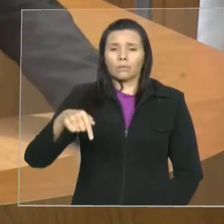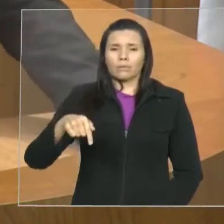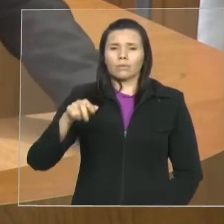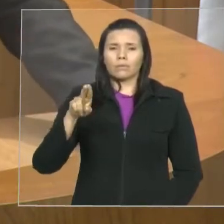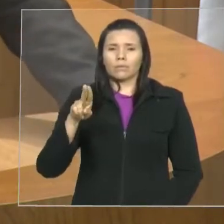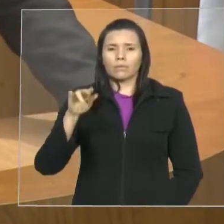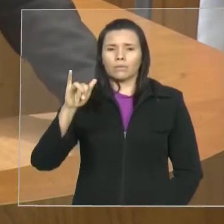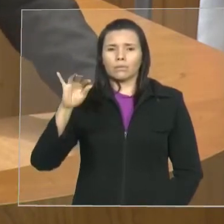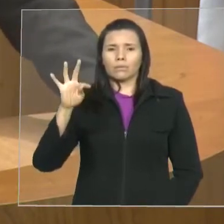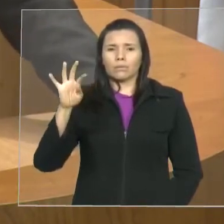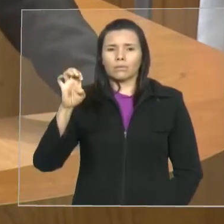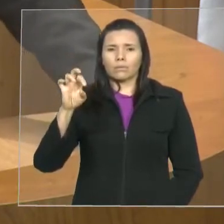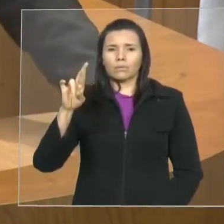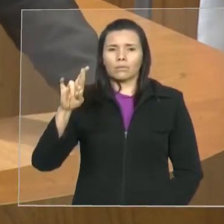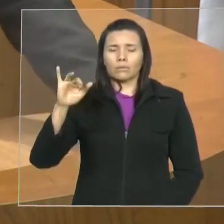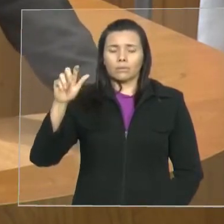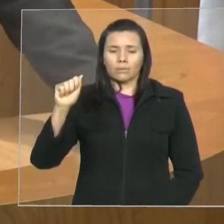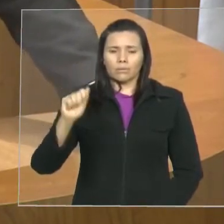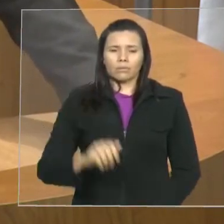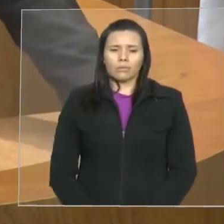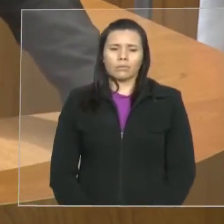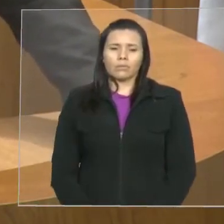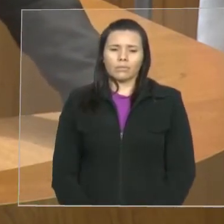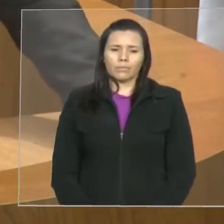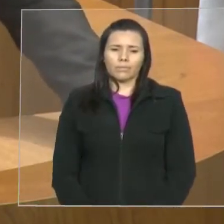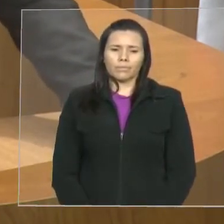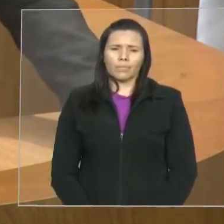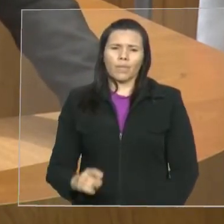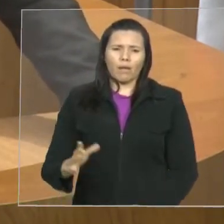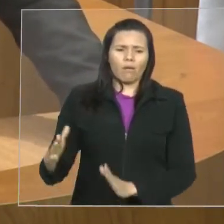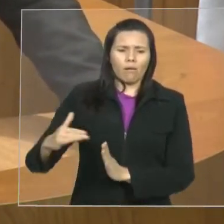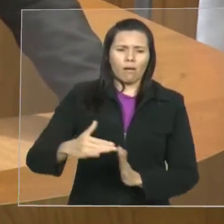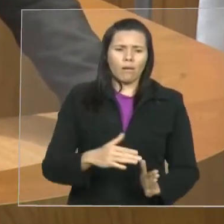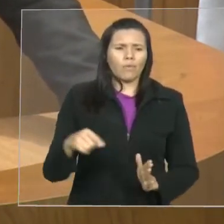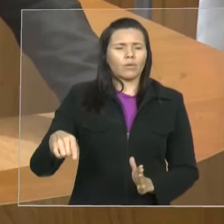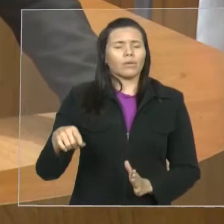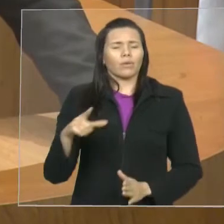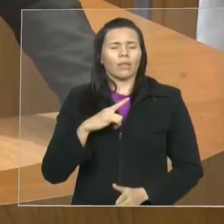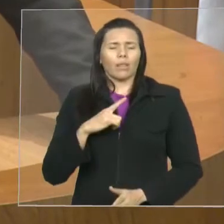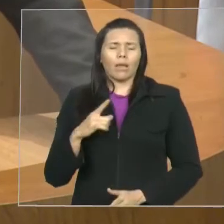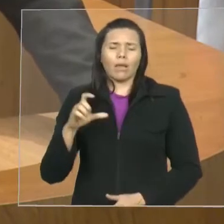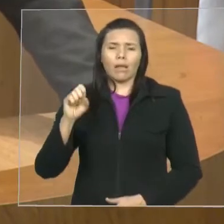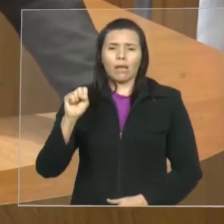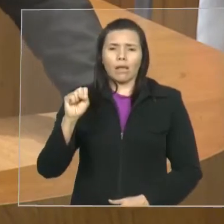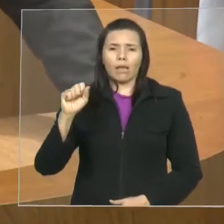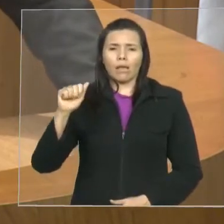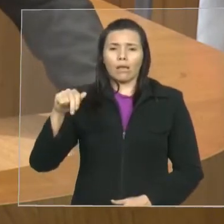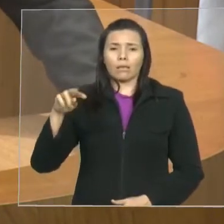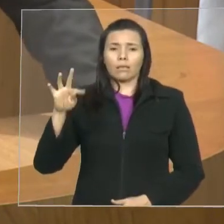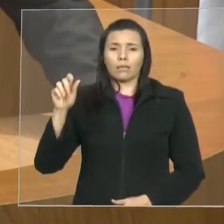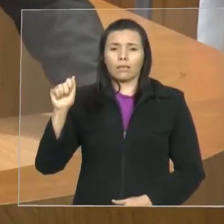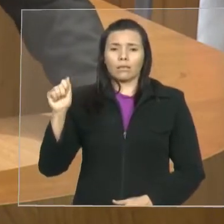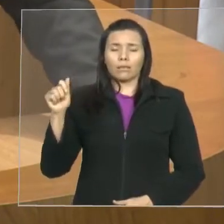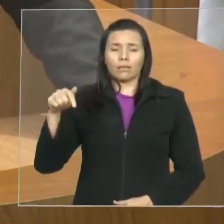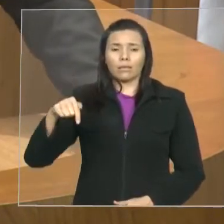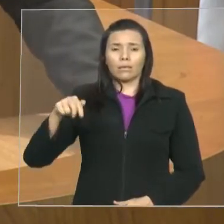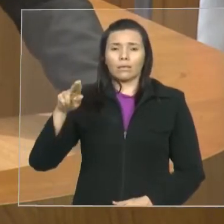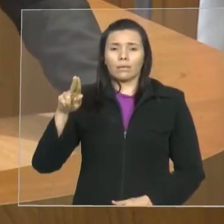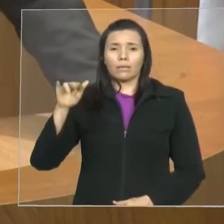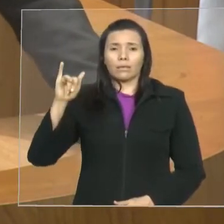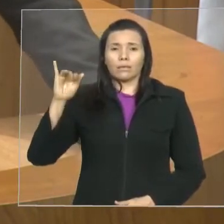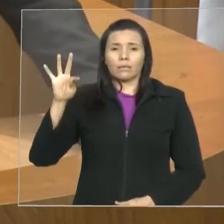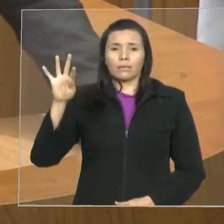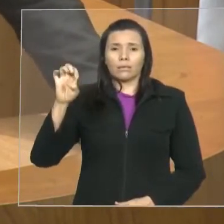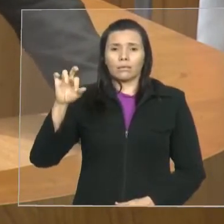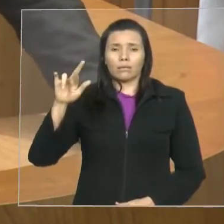quitéria velha a santa quitéria ea nova totalmente cortada pelas